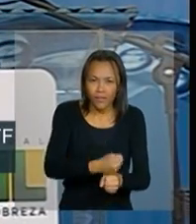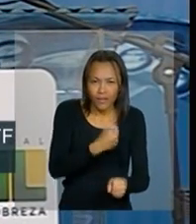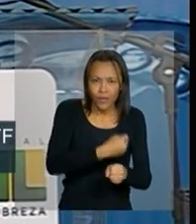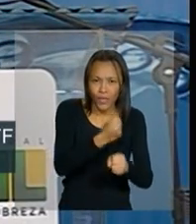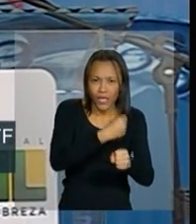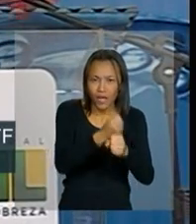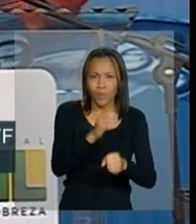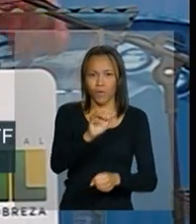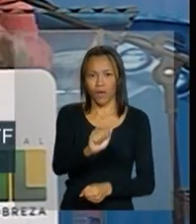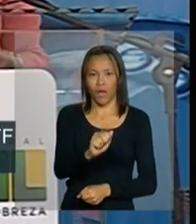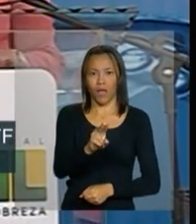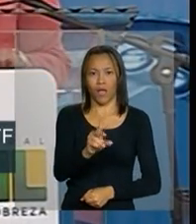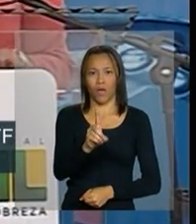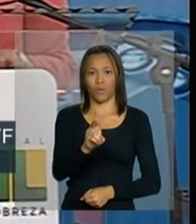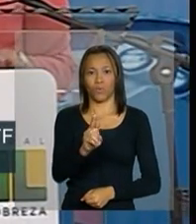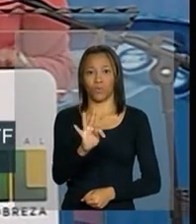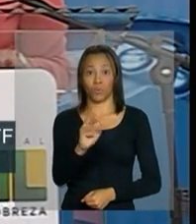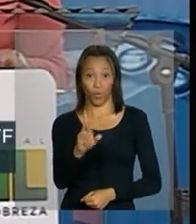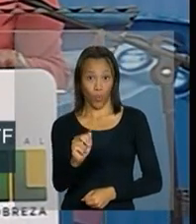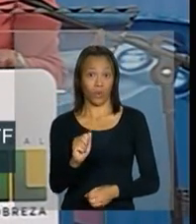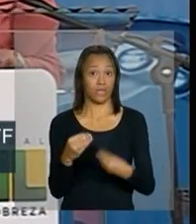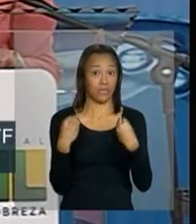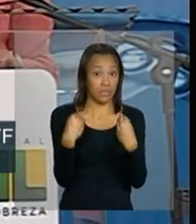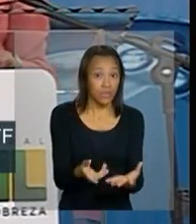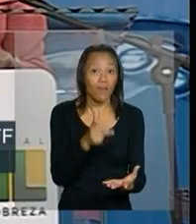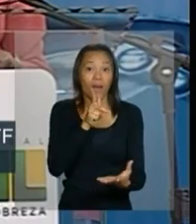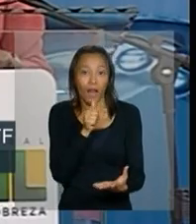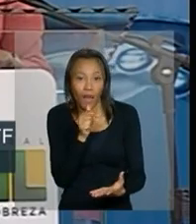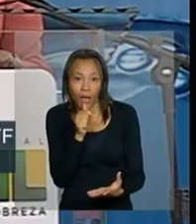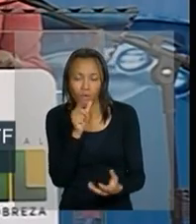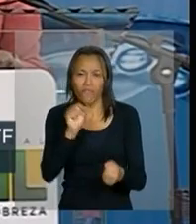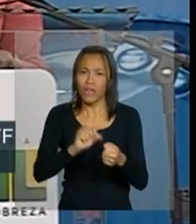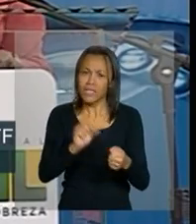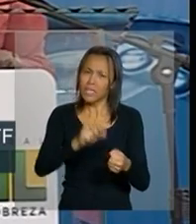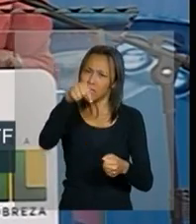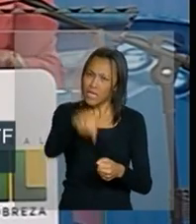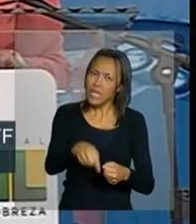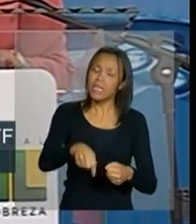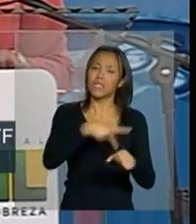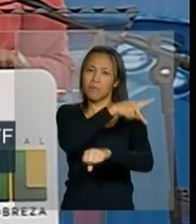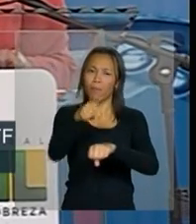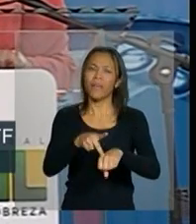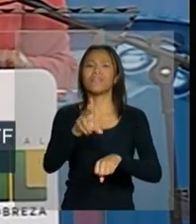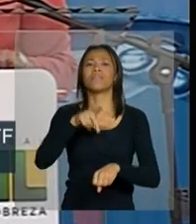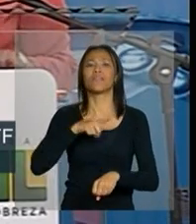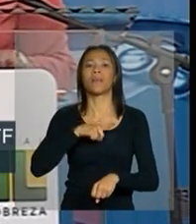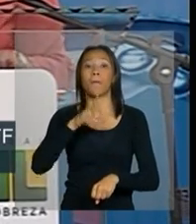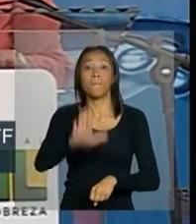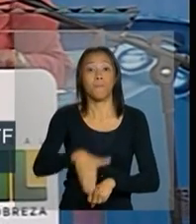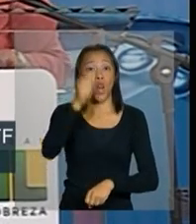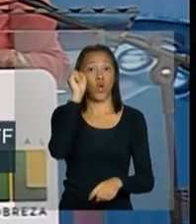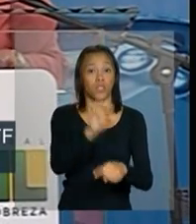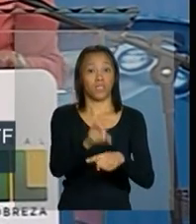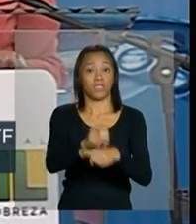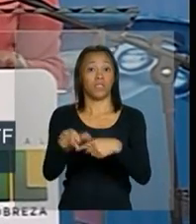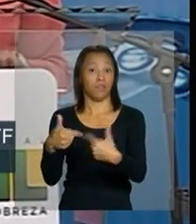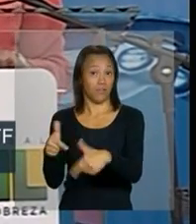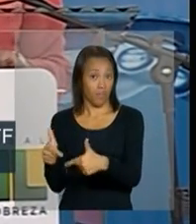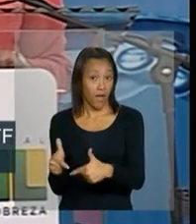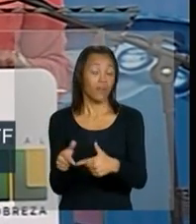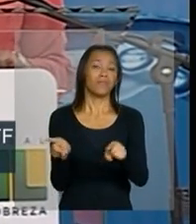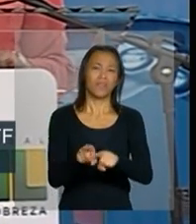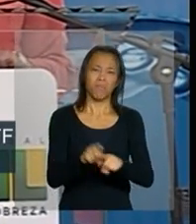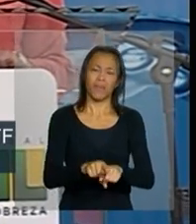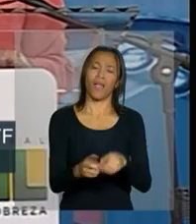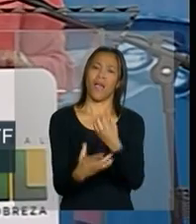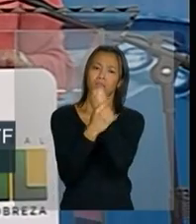adutoras, garantindo água, fazendo com que esse país tenha melhores empregos, garantindo educação